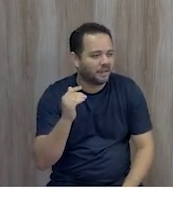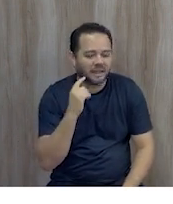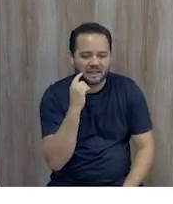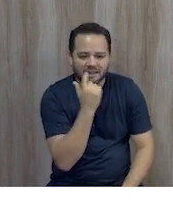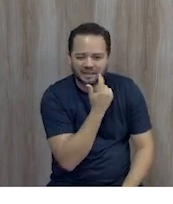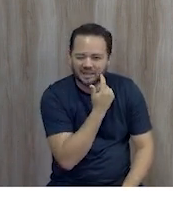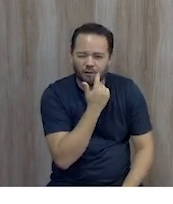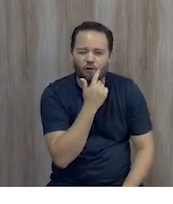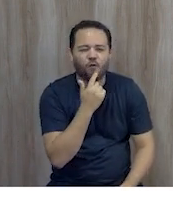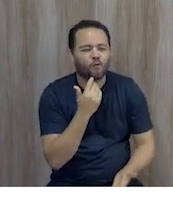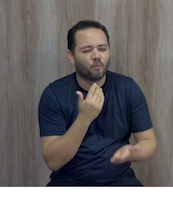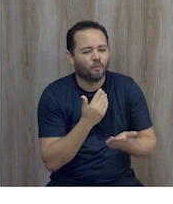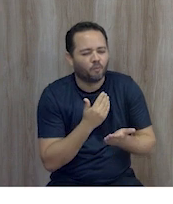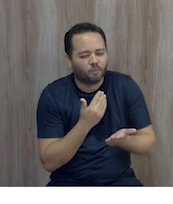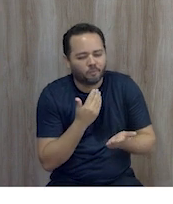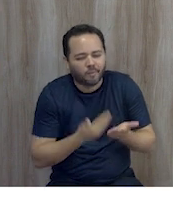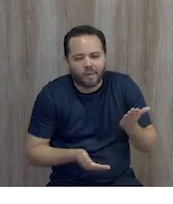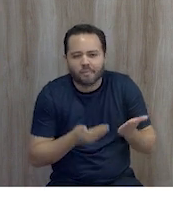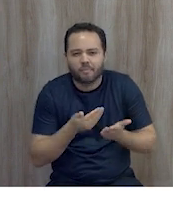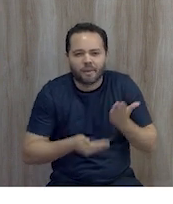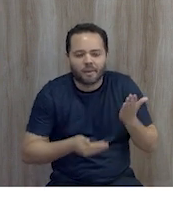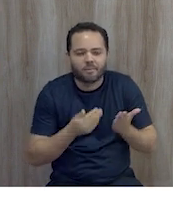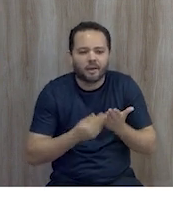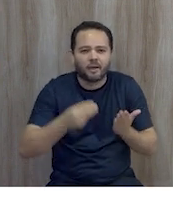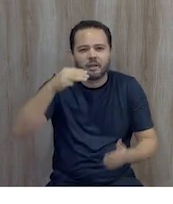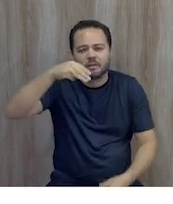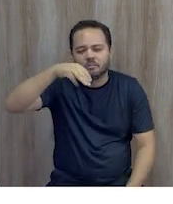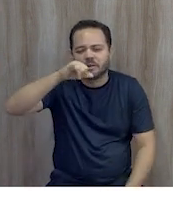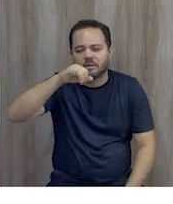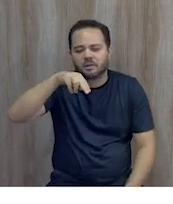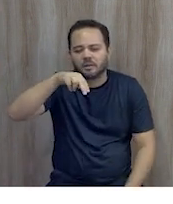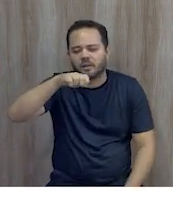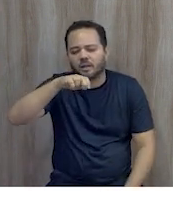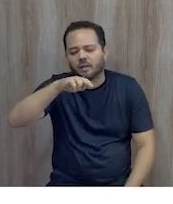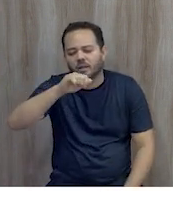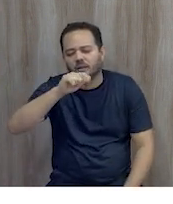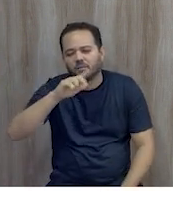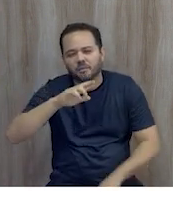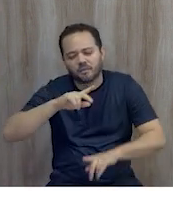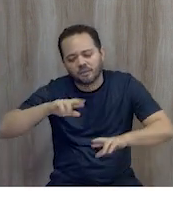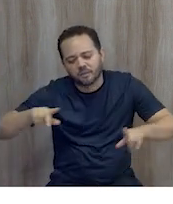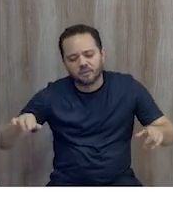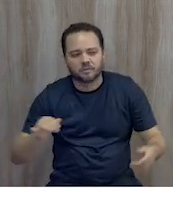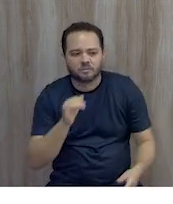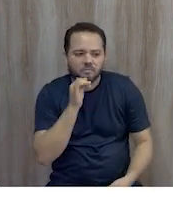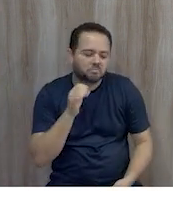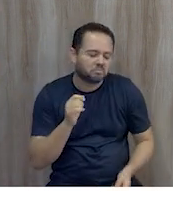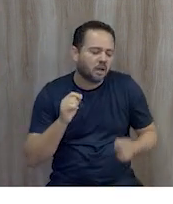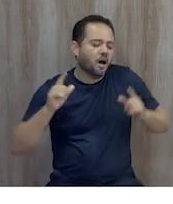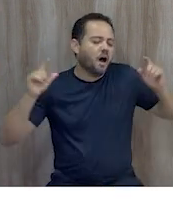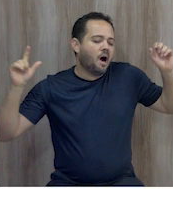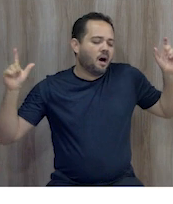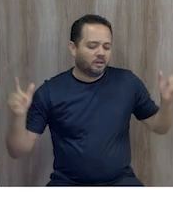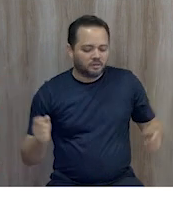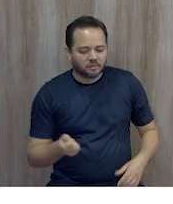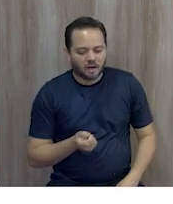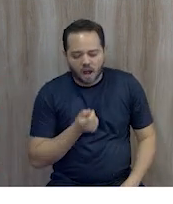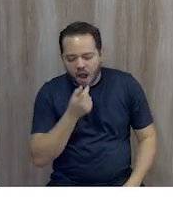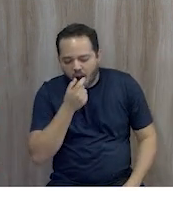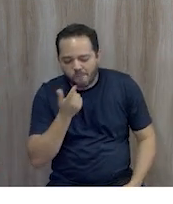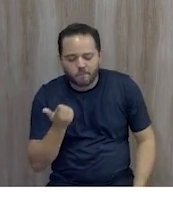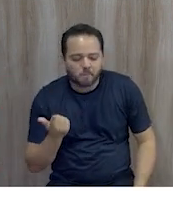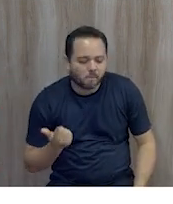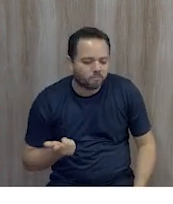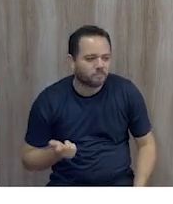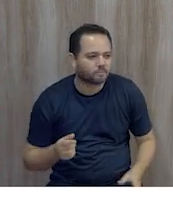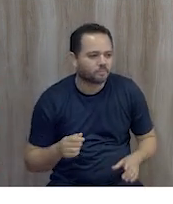dental, muitas vezes durante o dia. O paciente acorda, toma um café da manhã, come uma bala, come um chocolatinho,